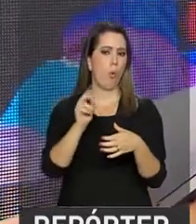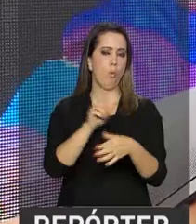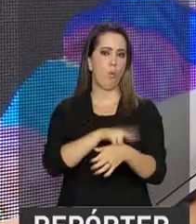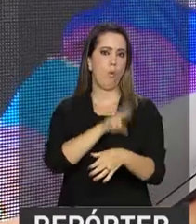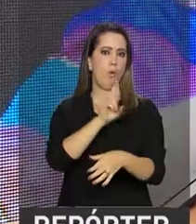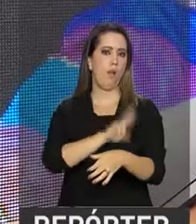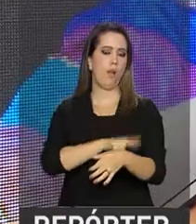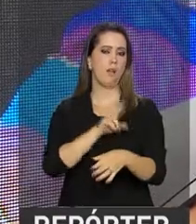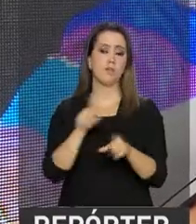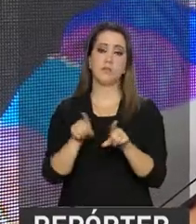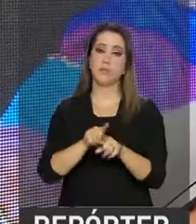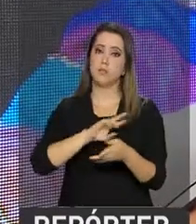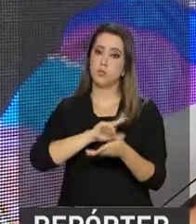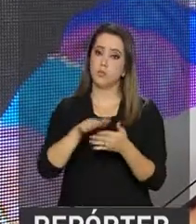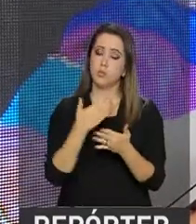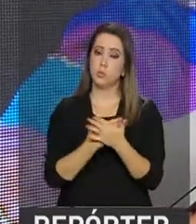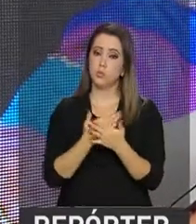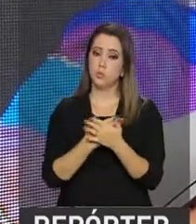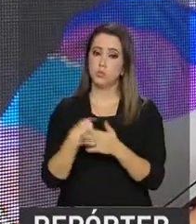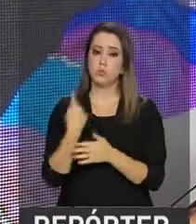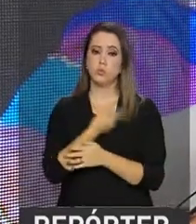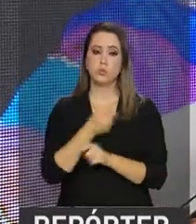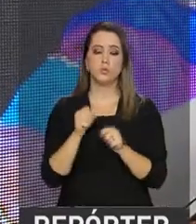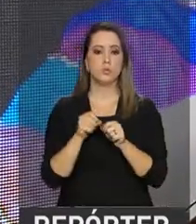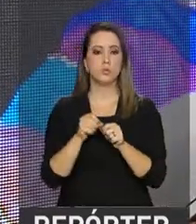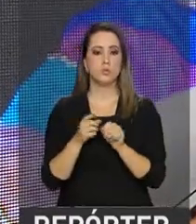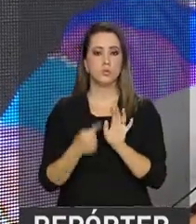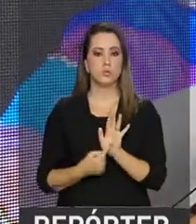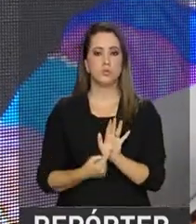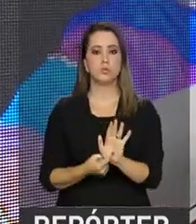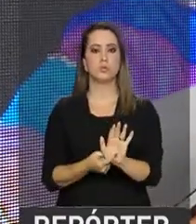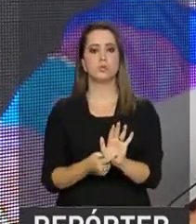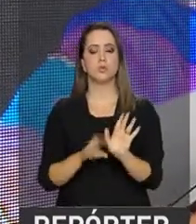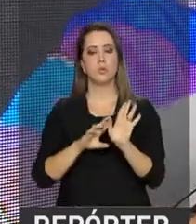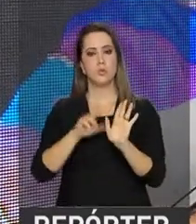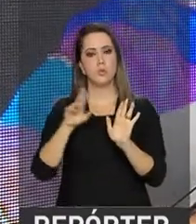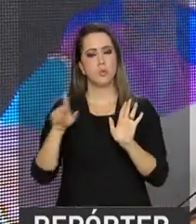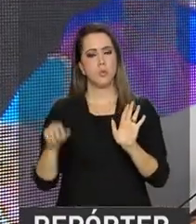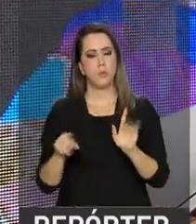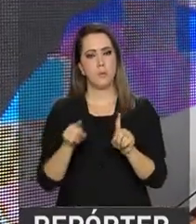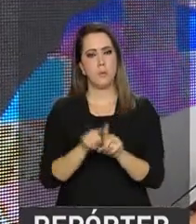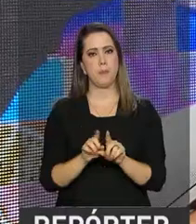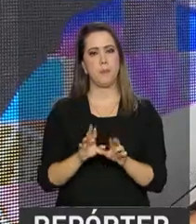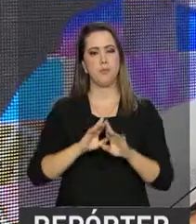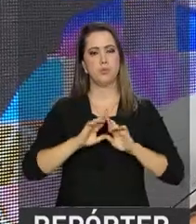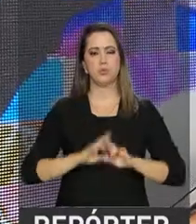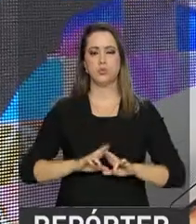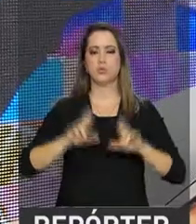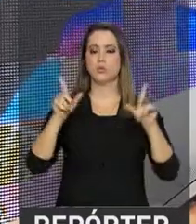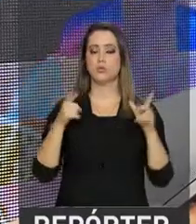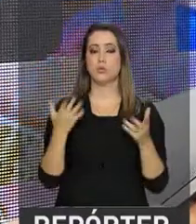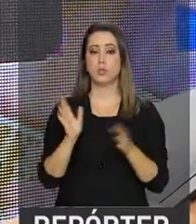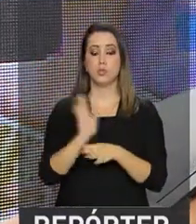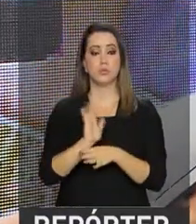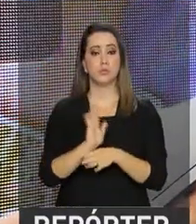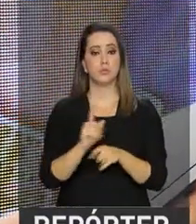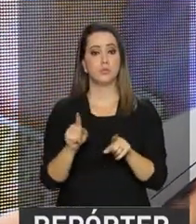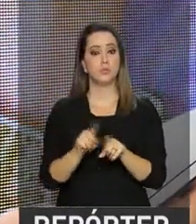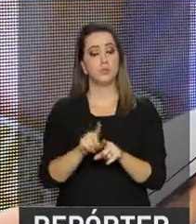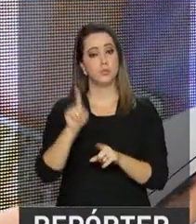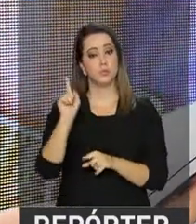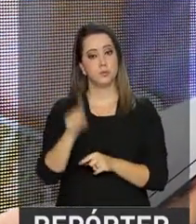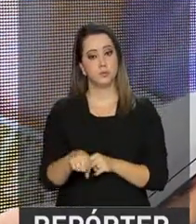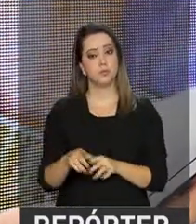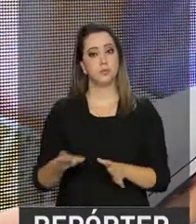a partir de um estudo que nós fizemos nem apontando as desigualdades que há no setor audiovisual é